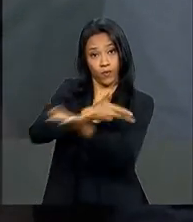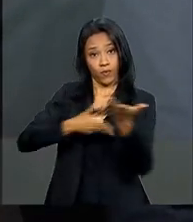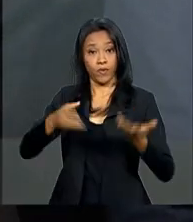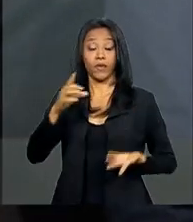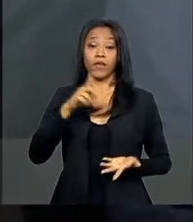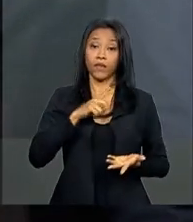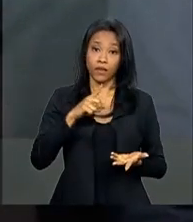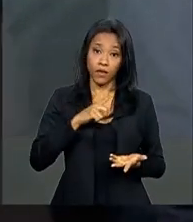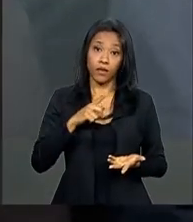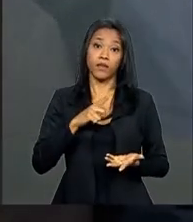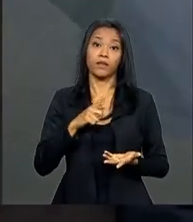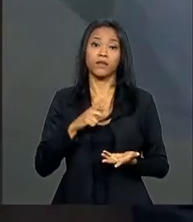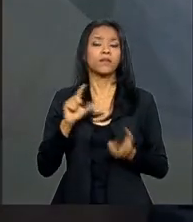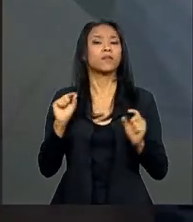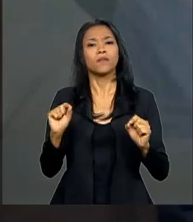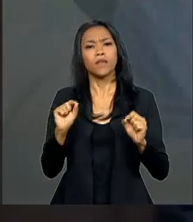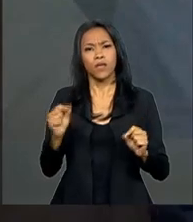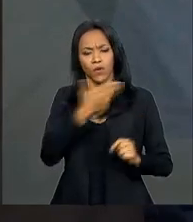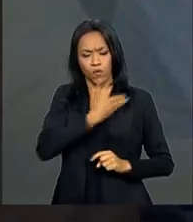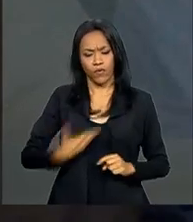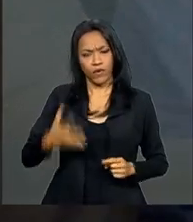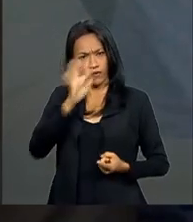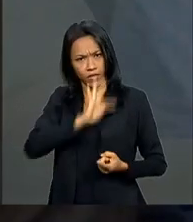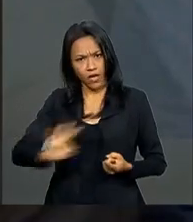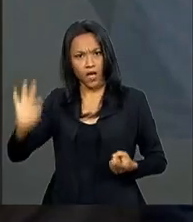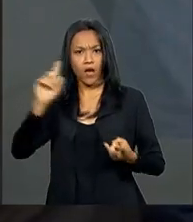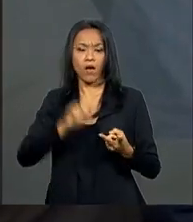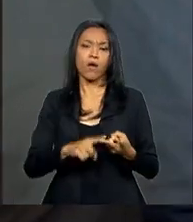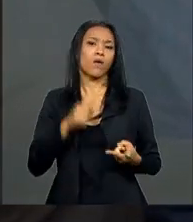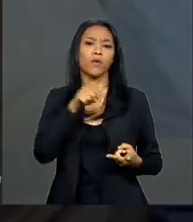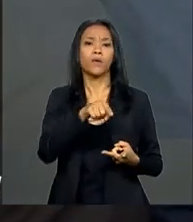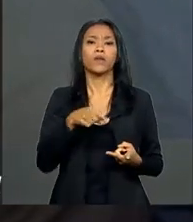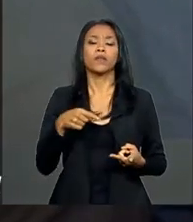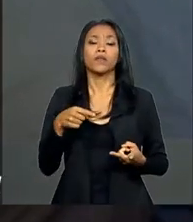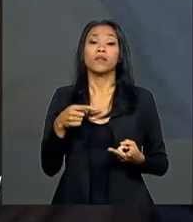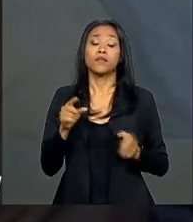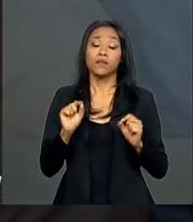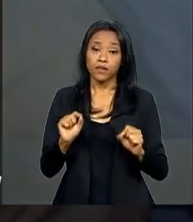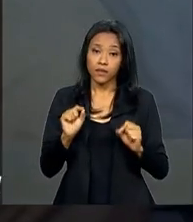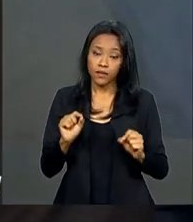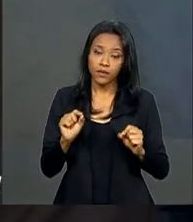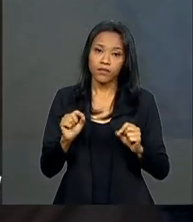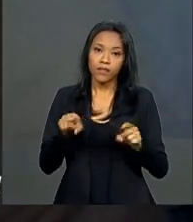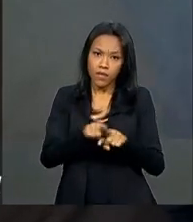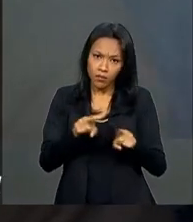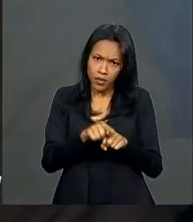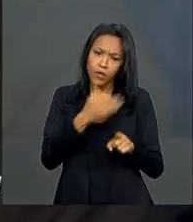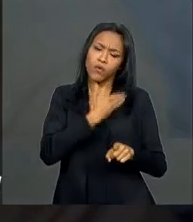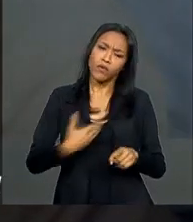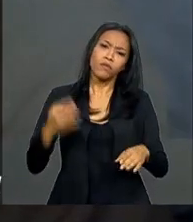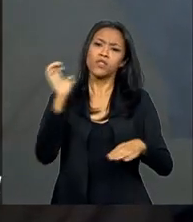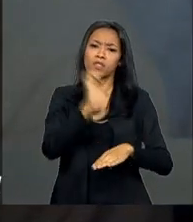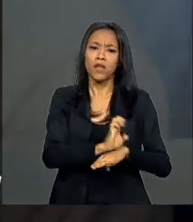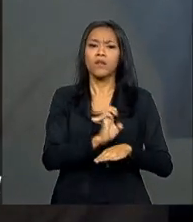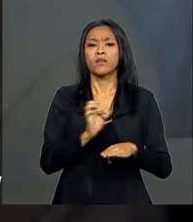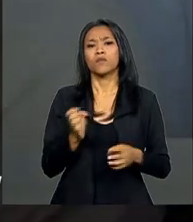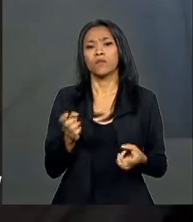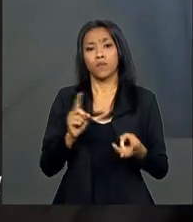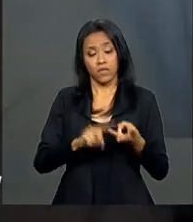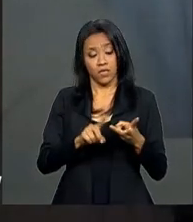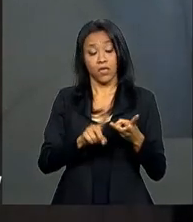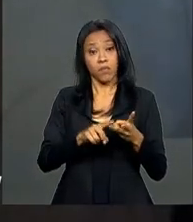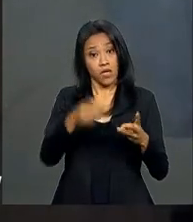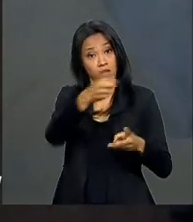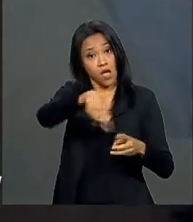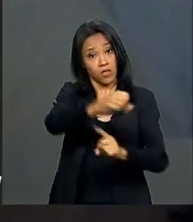entre o governo federal, portanto, o senhor interventor, o governo estadual, o governo municipal e mesmo